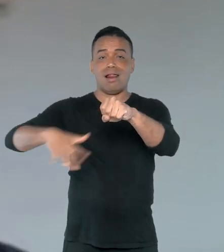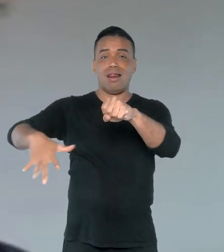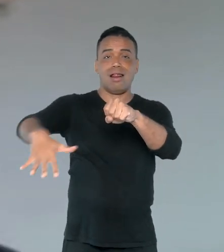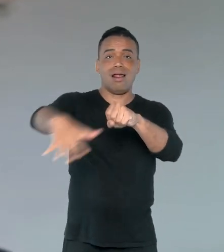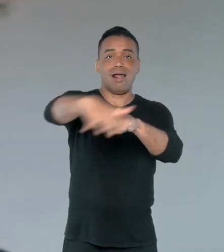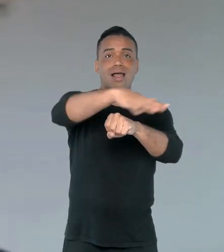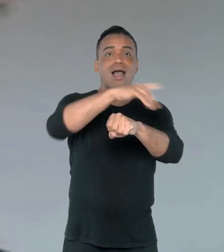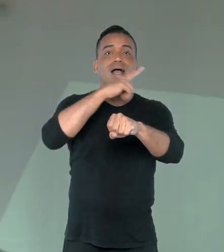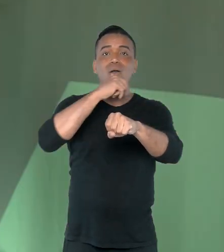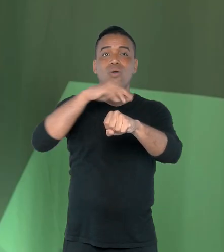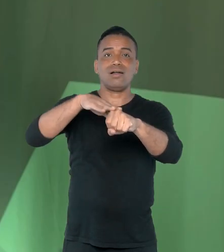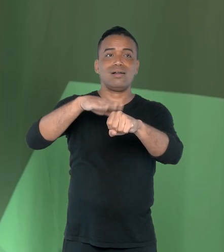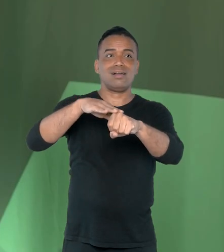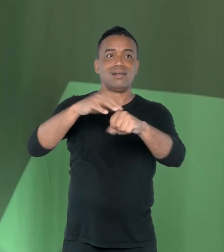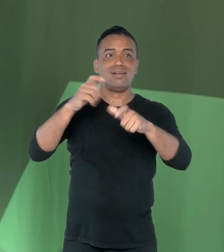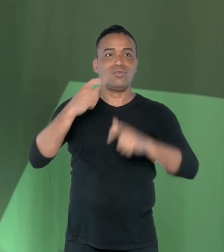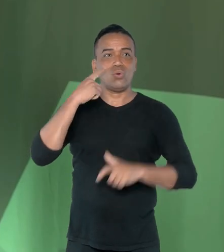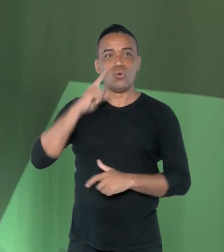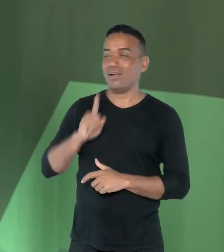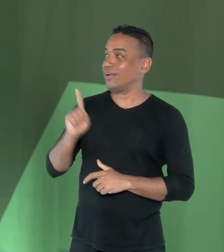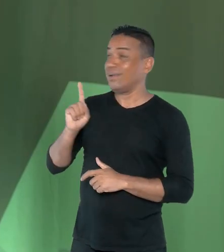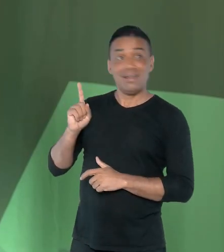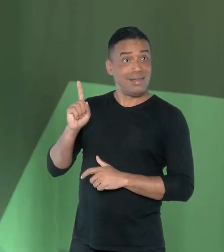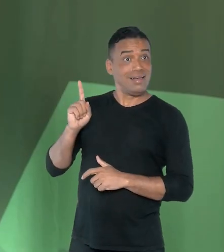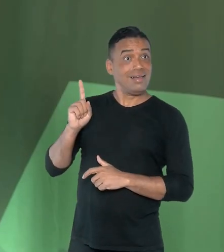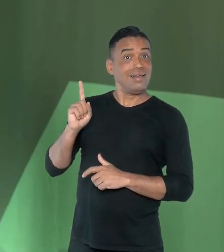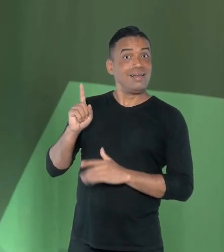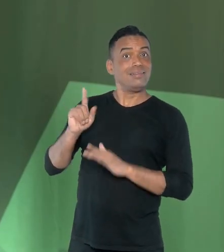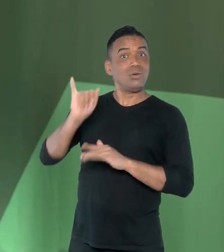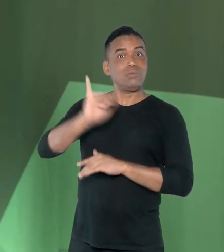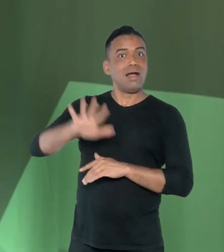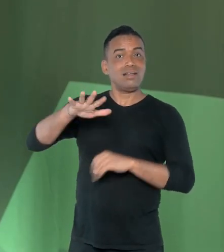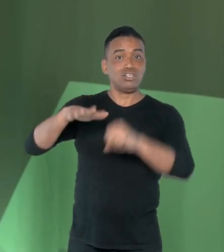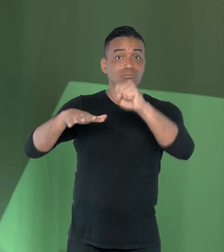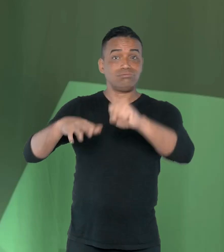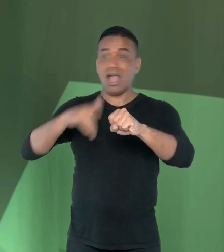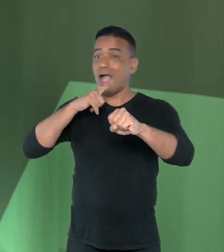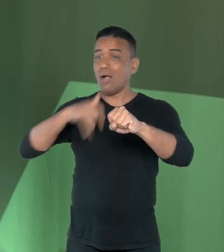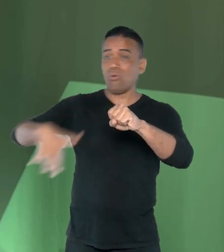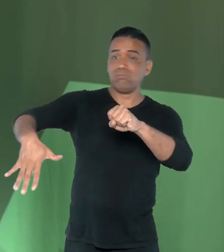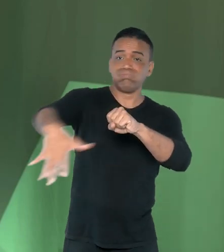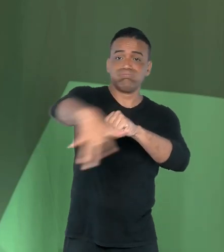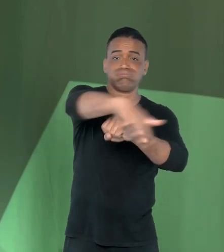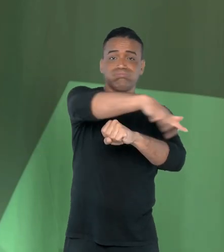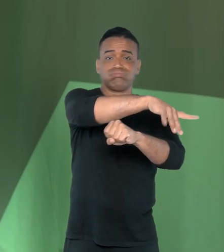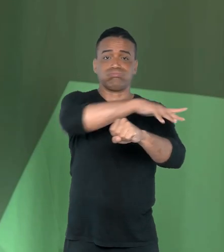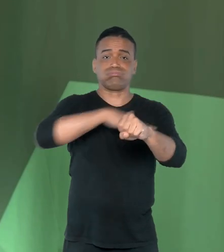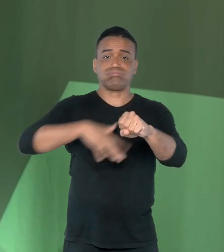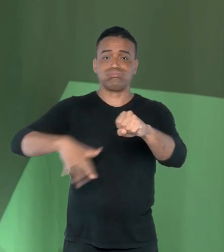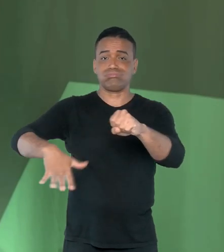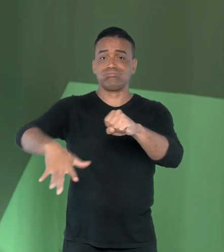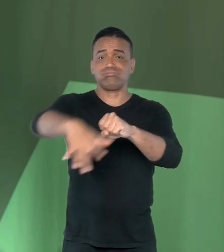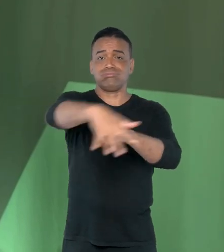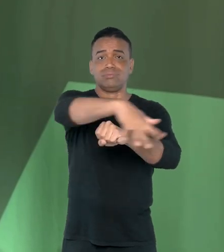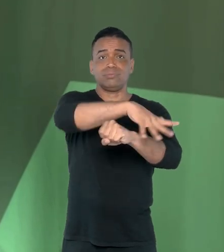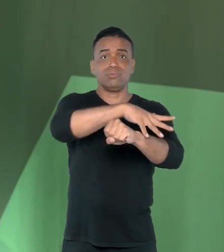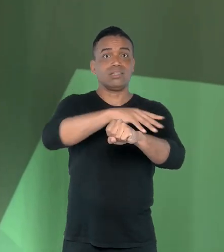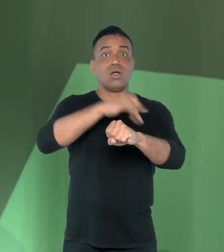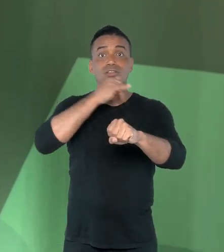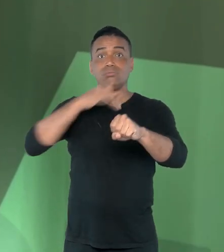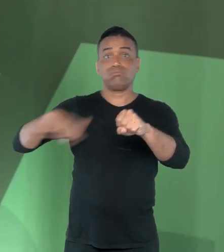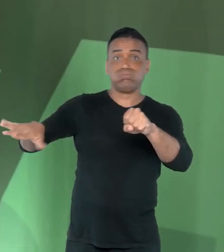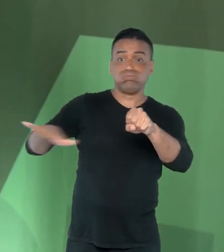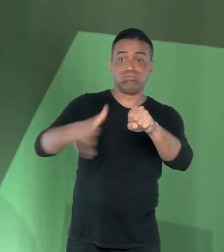ela aqui. Essa imagem mesmo. Então, nessas ilhas, né, chegam muitas